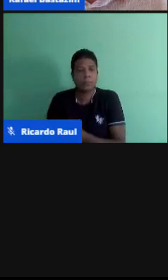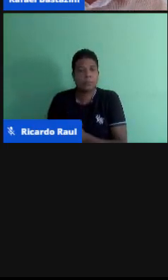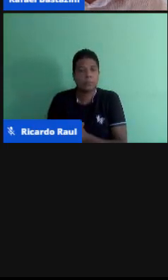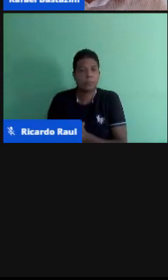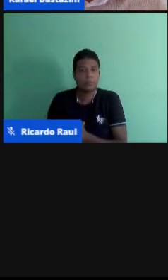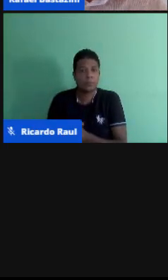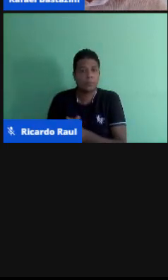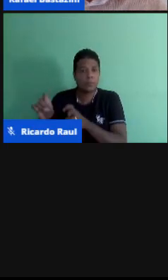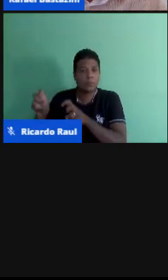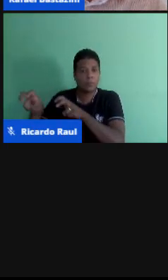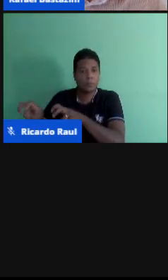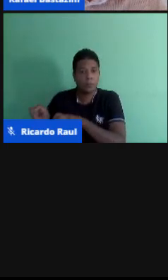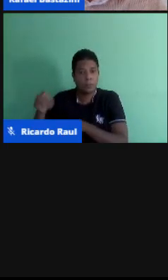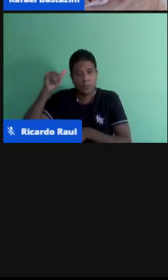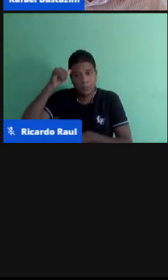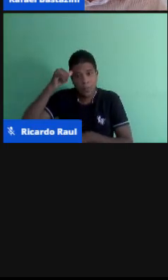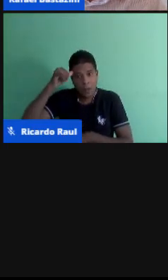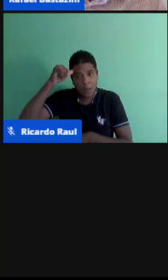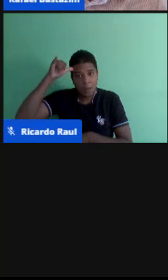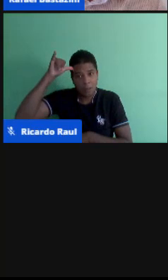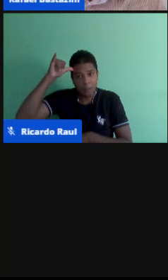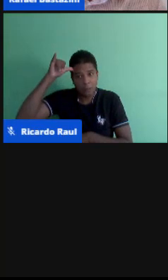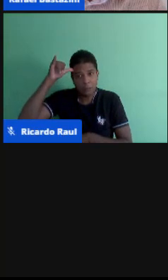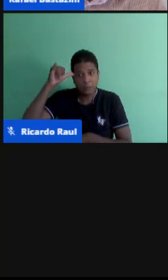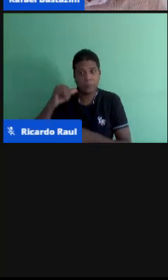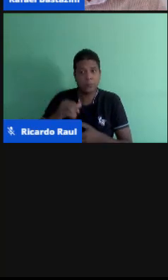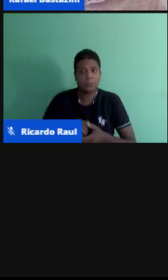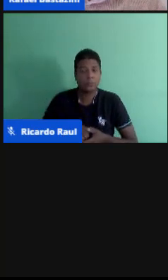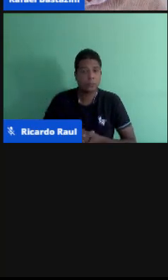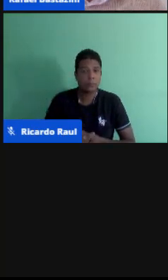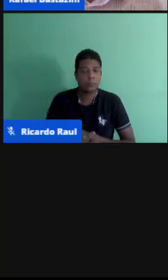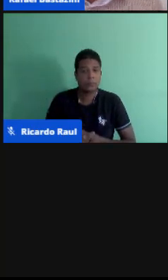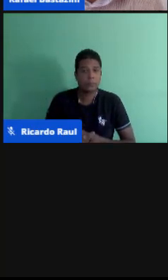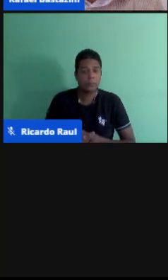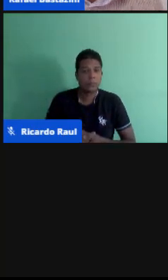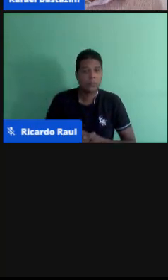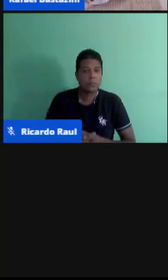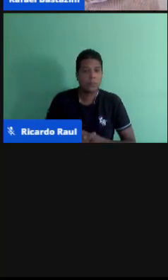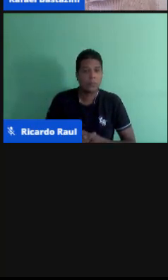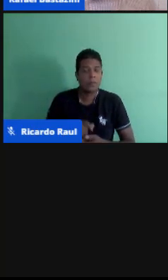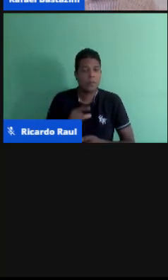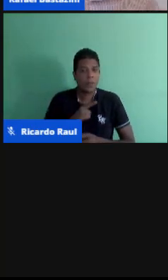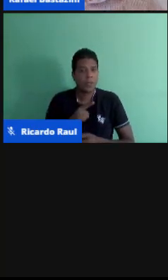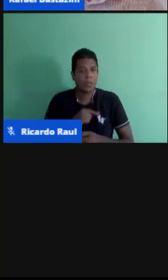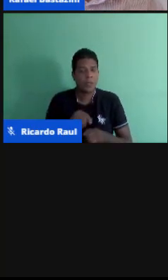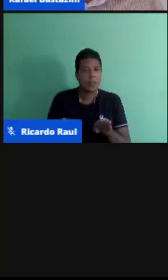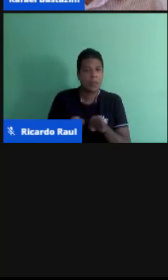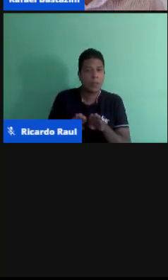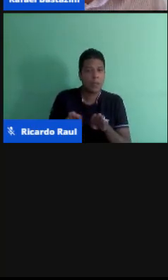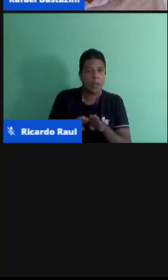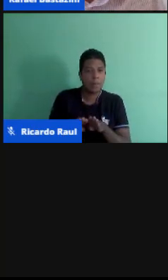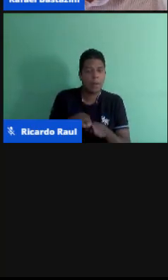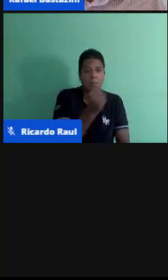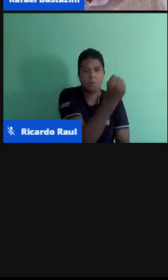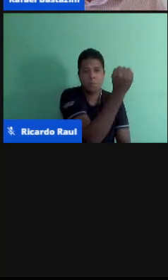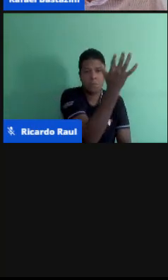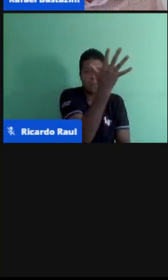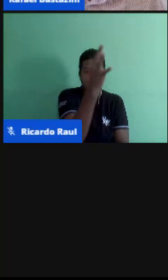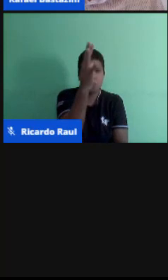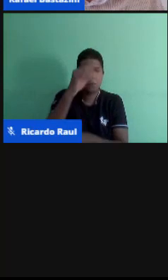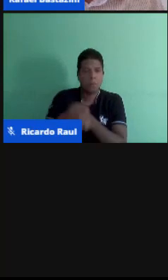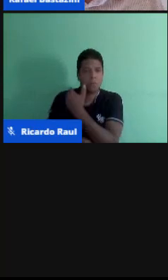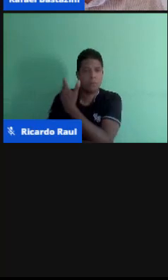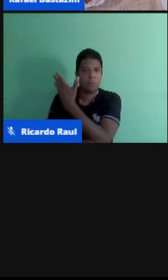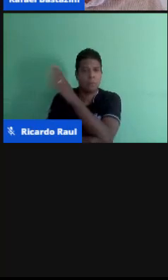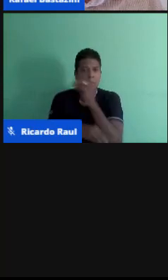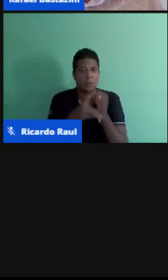hegemônicas, na agricultura mecanizada voltada para o comércio externo, a gente vai ter também as paisagens